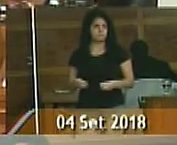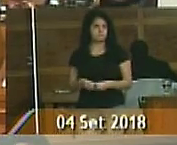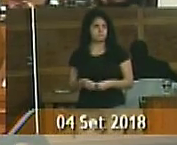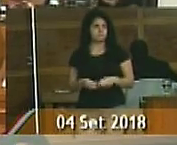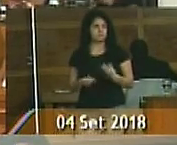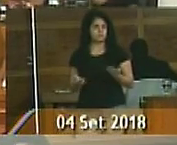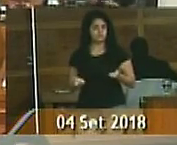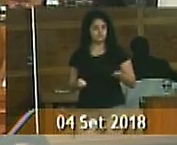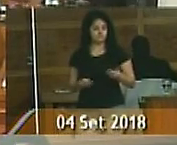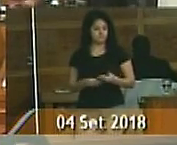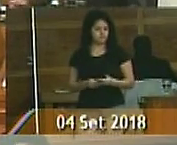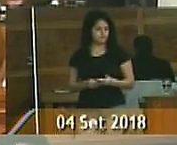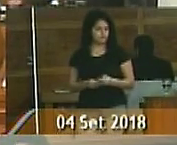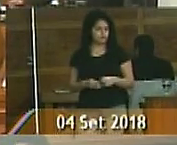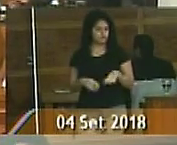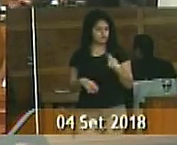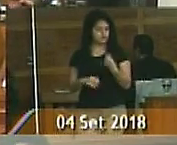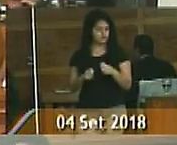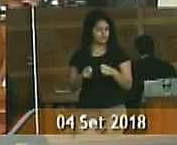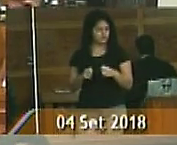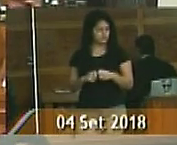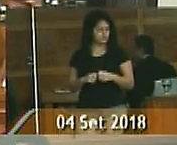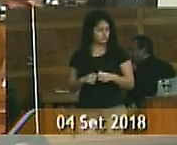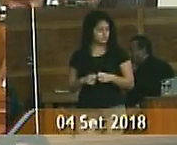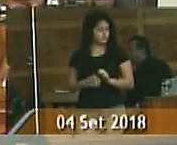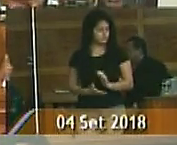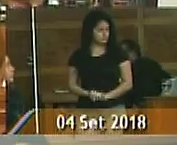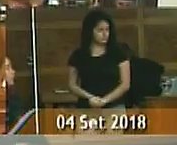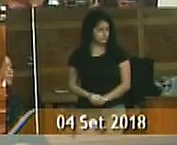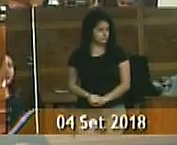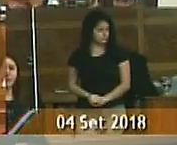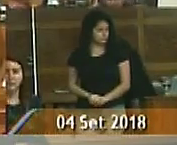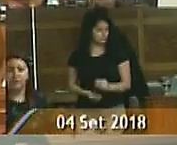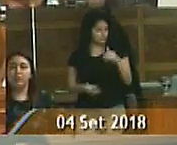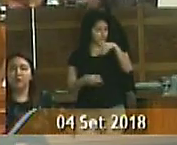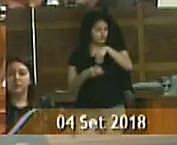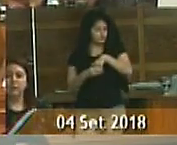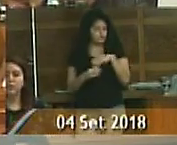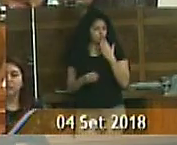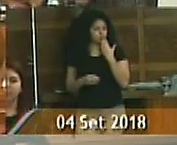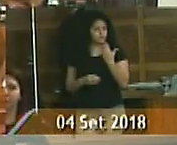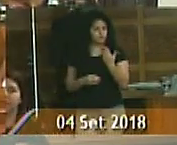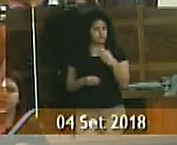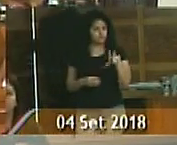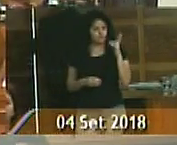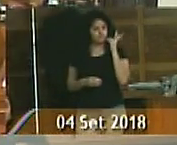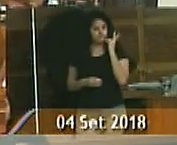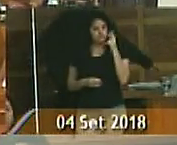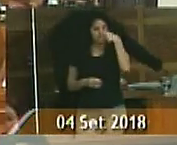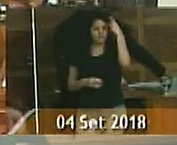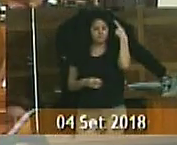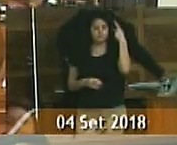Vamos entrar na ordem do dia agora. Vamos colocar... Coloque em votação a solicitação verbal do vereador